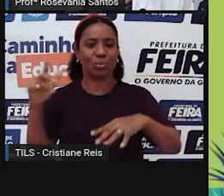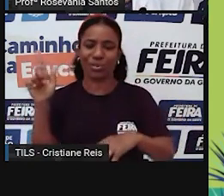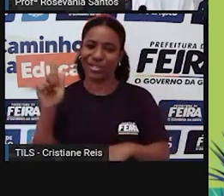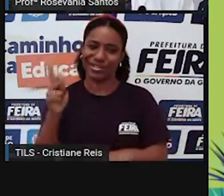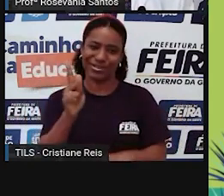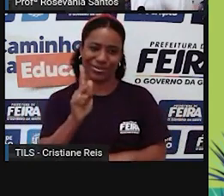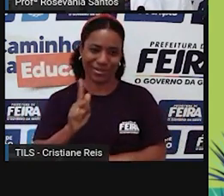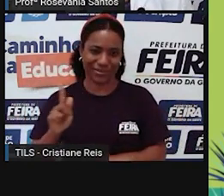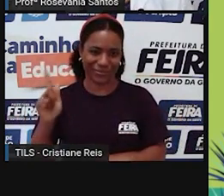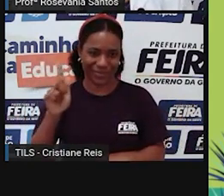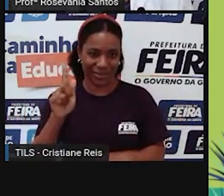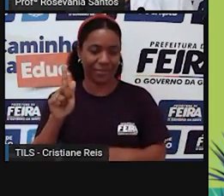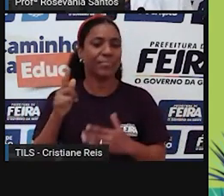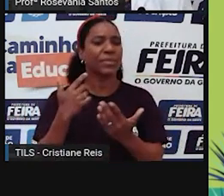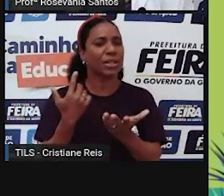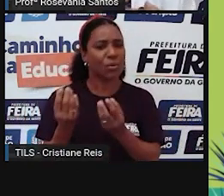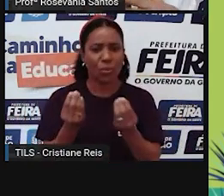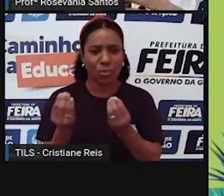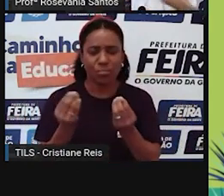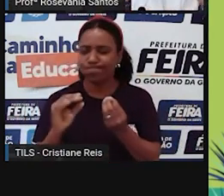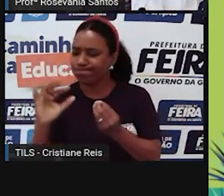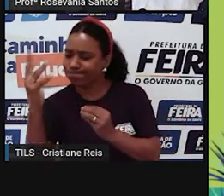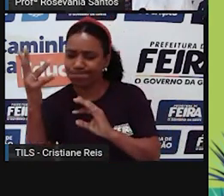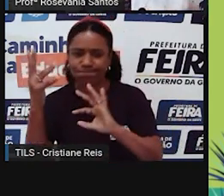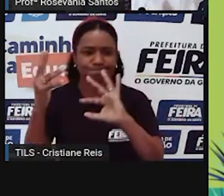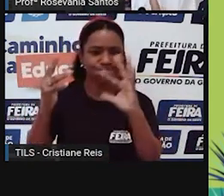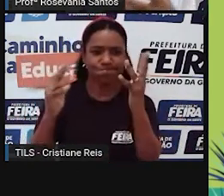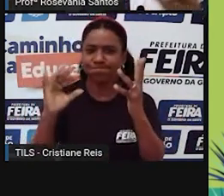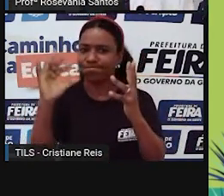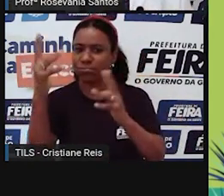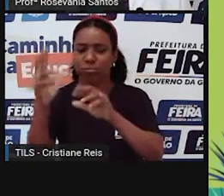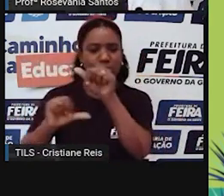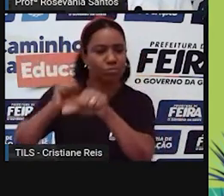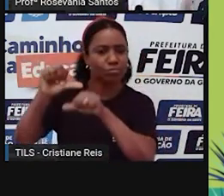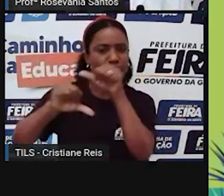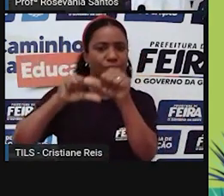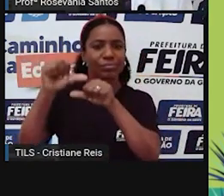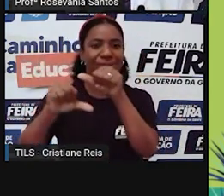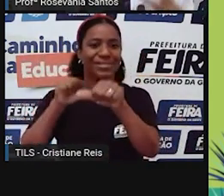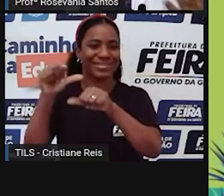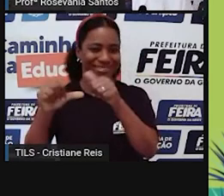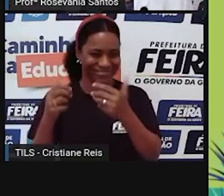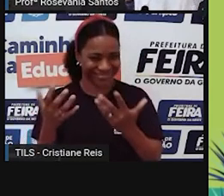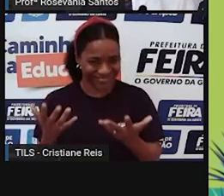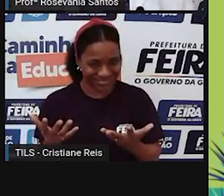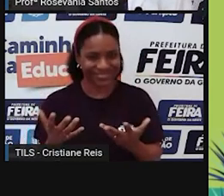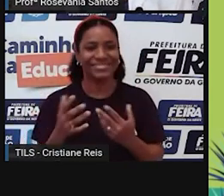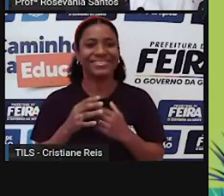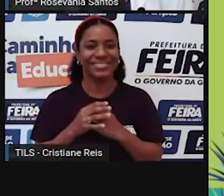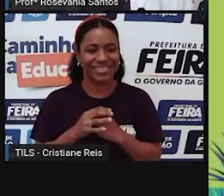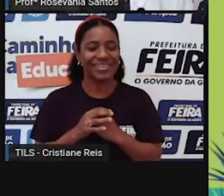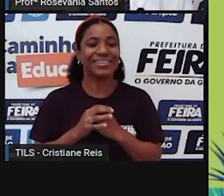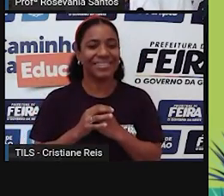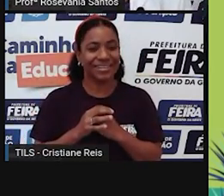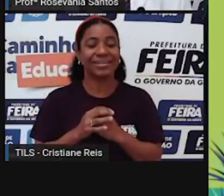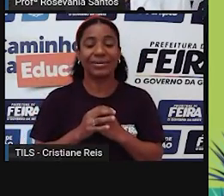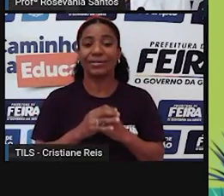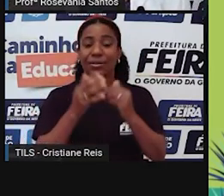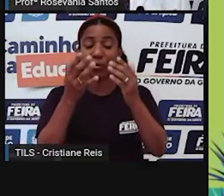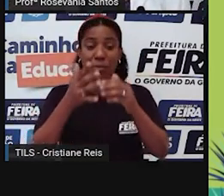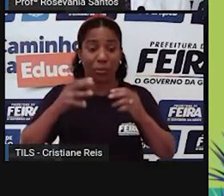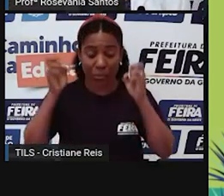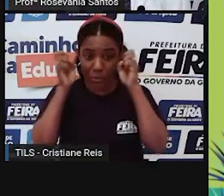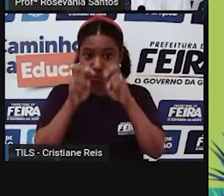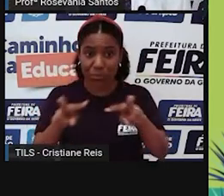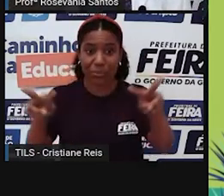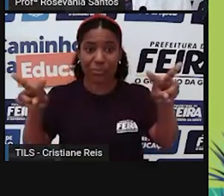distribuído aí esses fenômenos, né, que formam e que reformam todo dia os mais diversos tipos de paisagem, como,